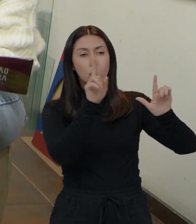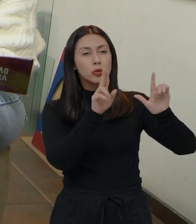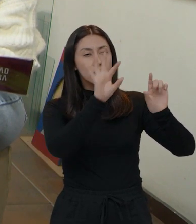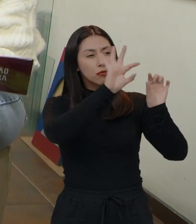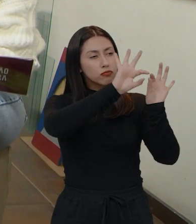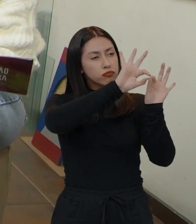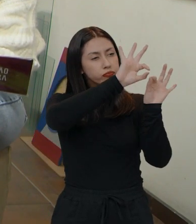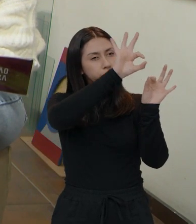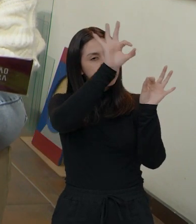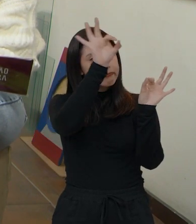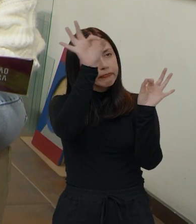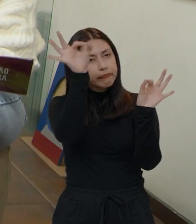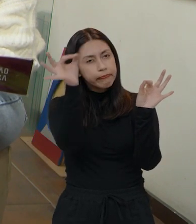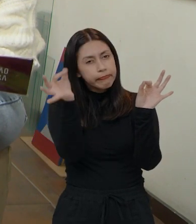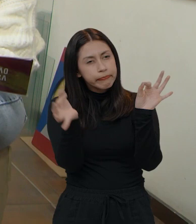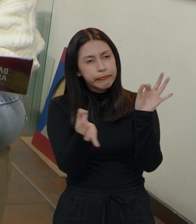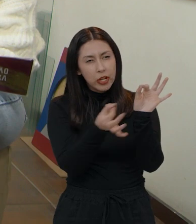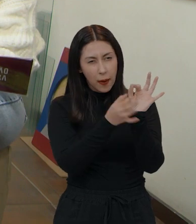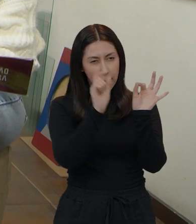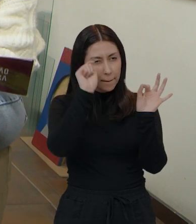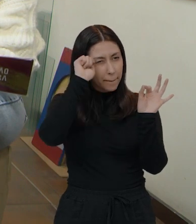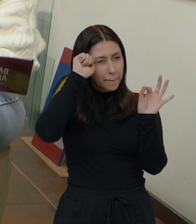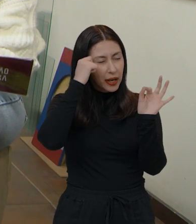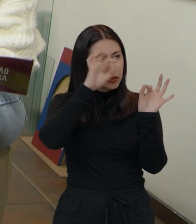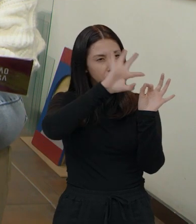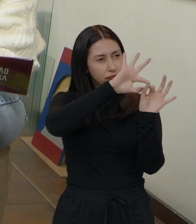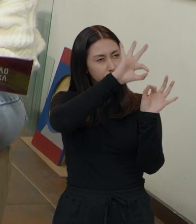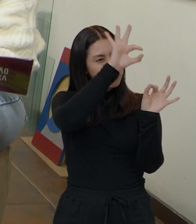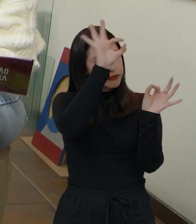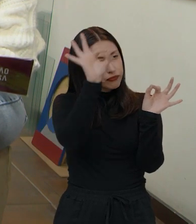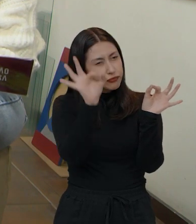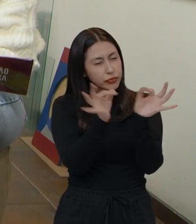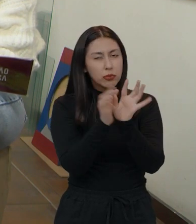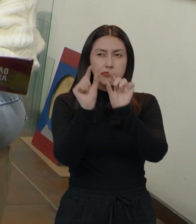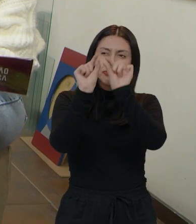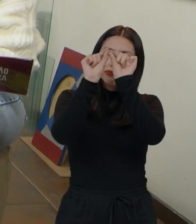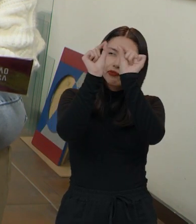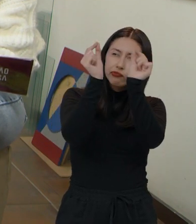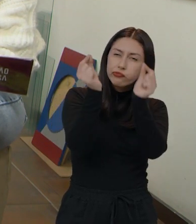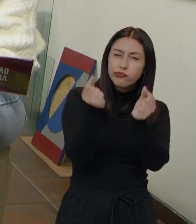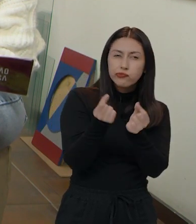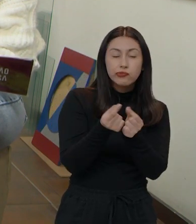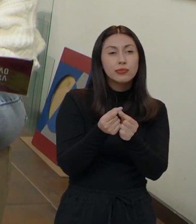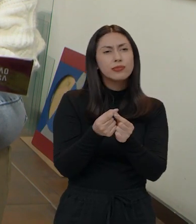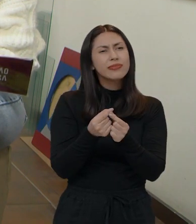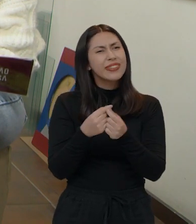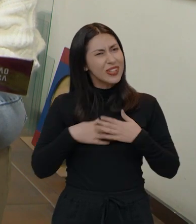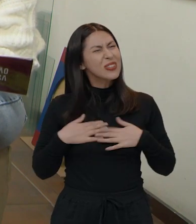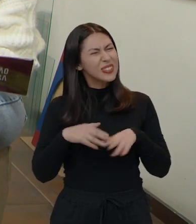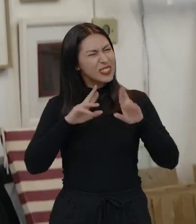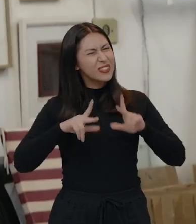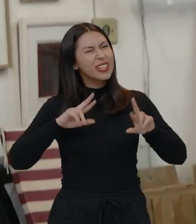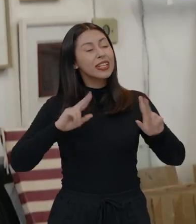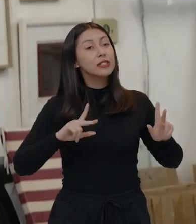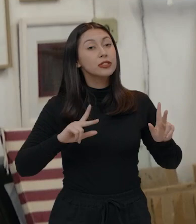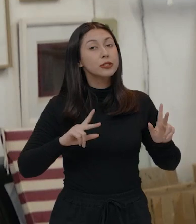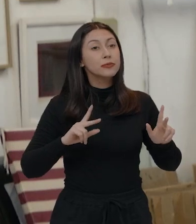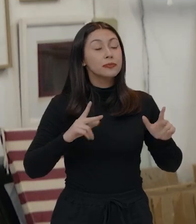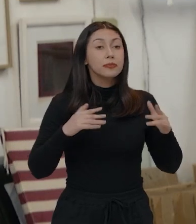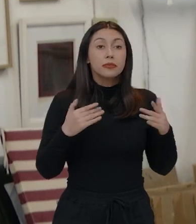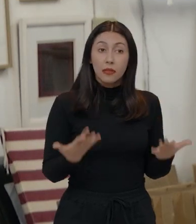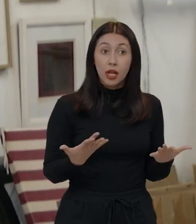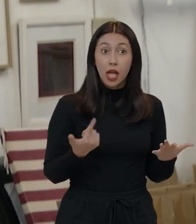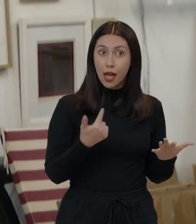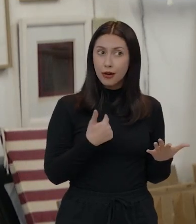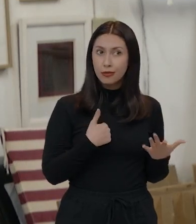espaguetinho daqueles fiozinho de plástico preto, assim, para fazer o contorno das figuras, um negócio gostoso, diferente.